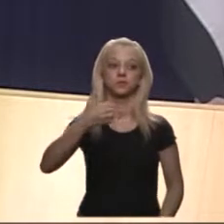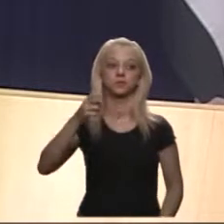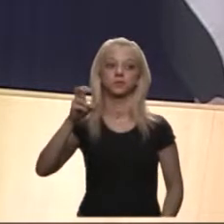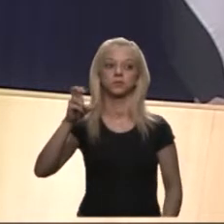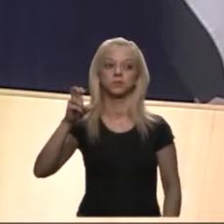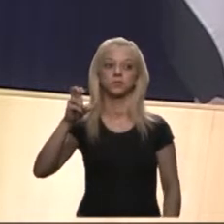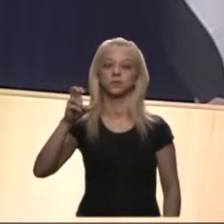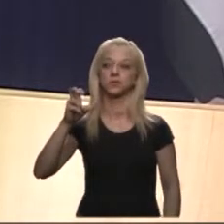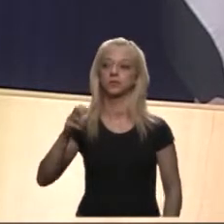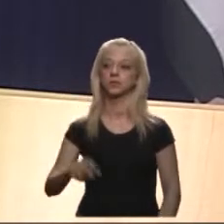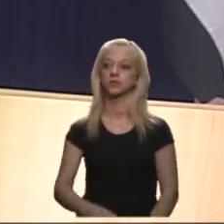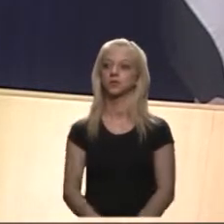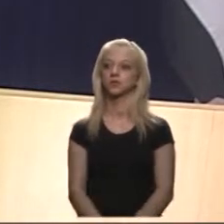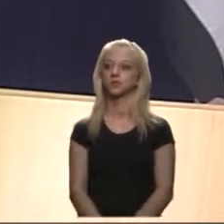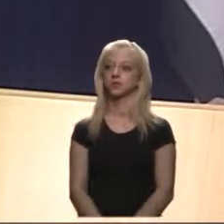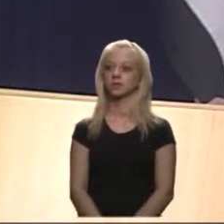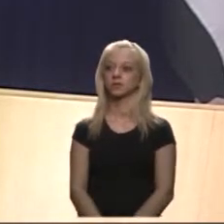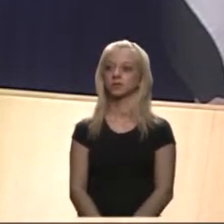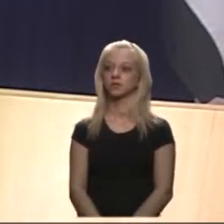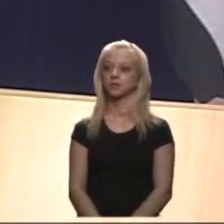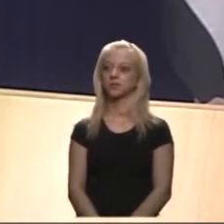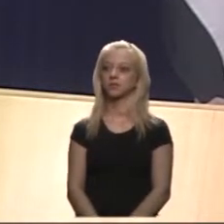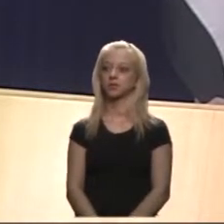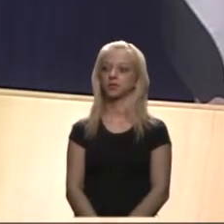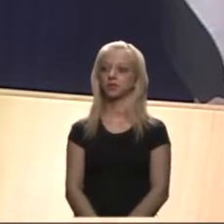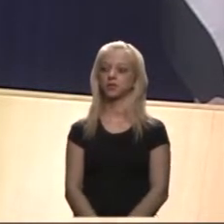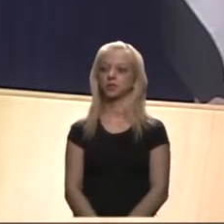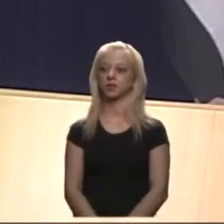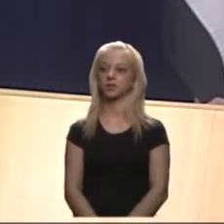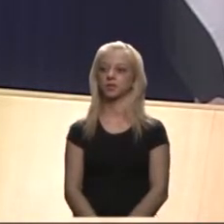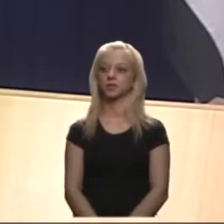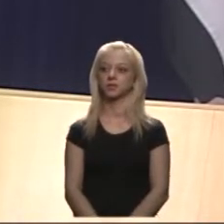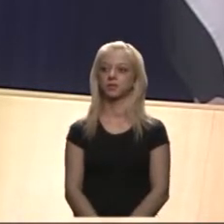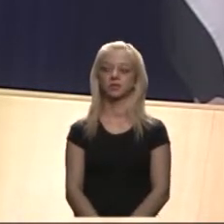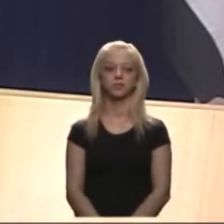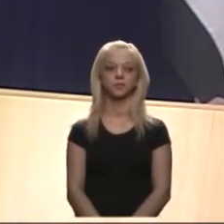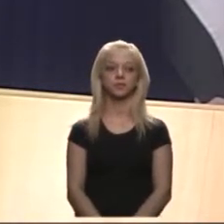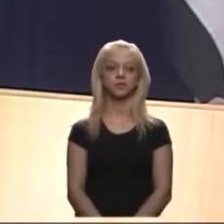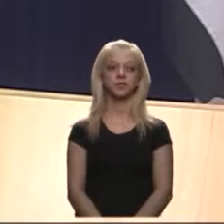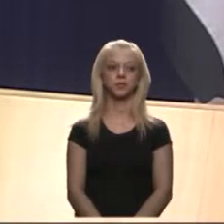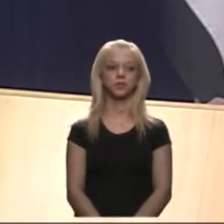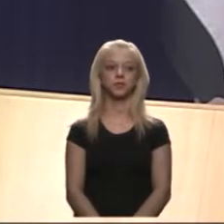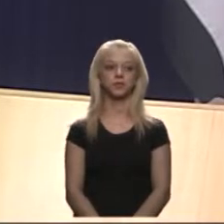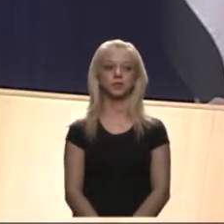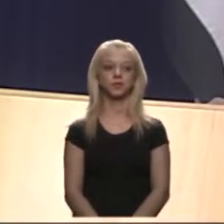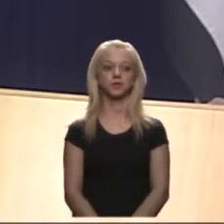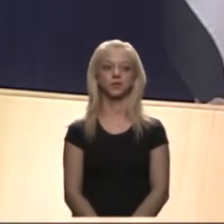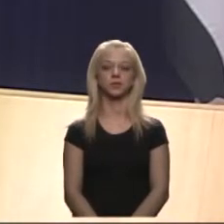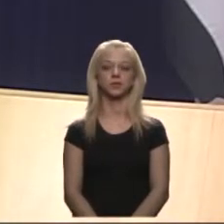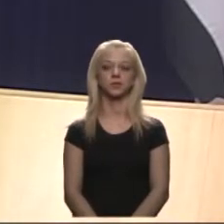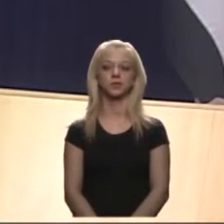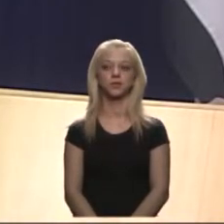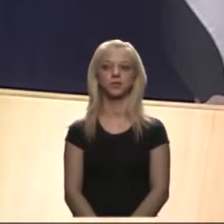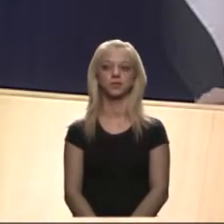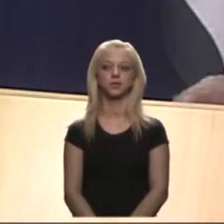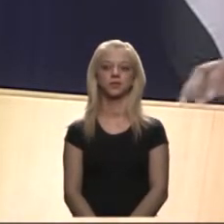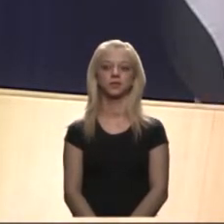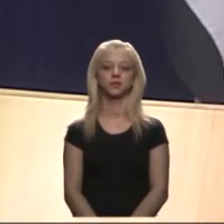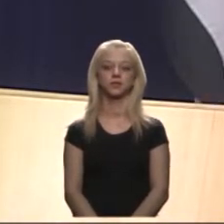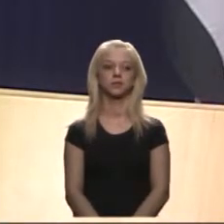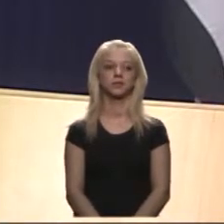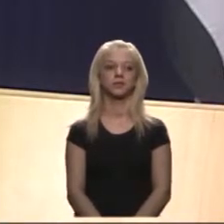anel já disse que não prolongar a mais o prazo isso pode virar Vereador Diego é uma carta